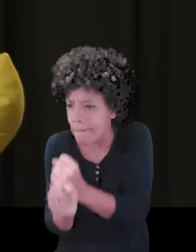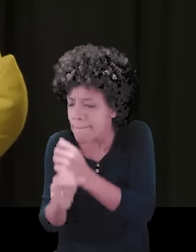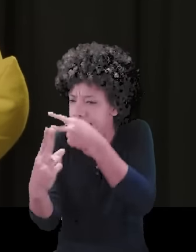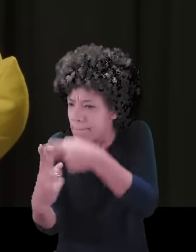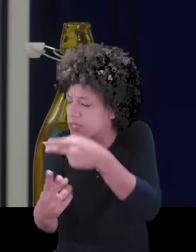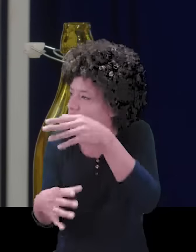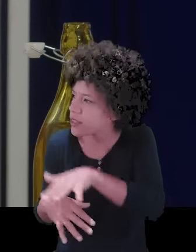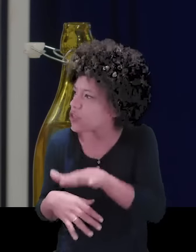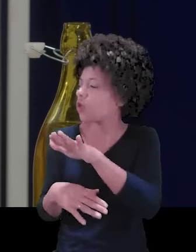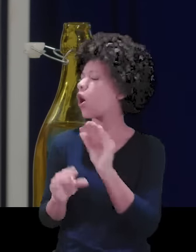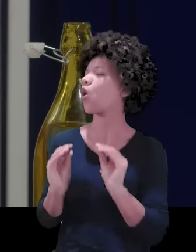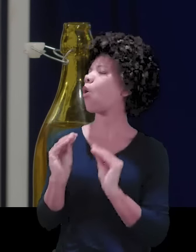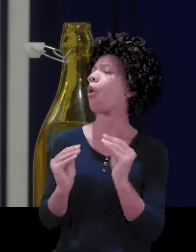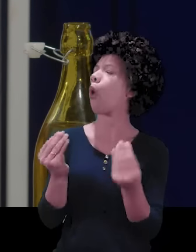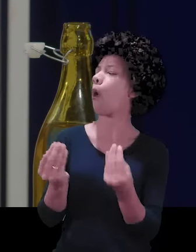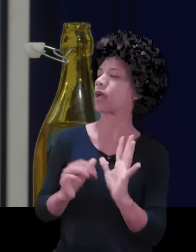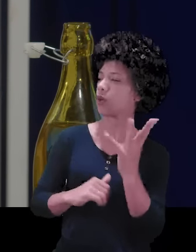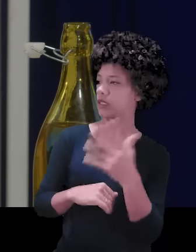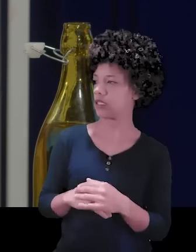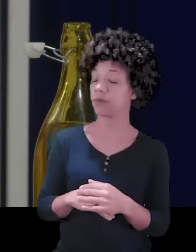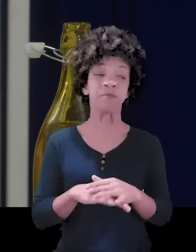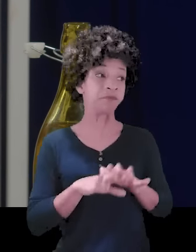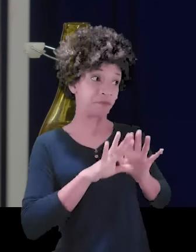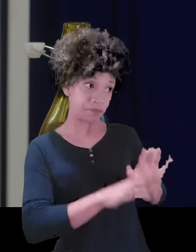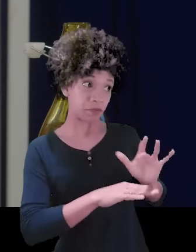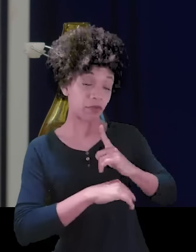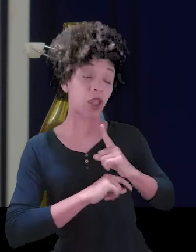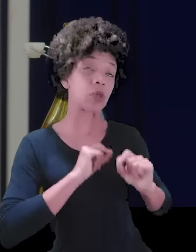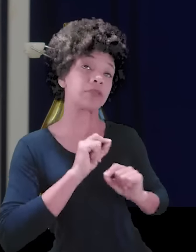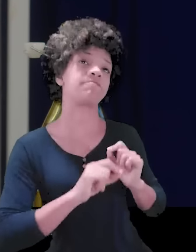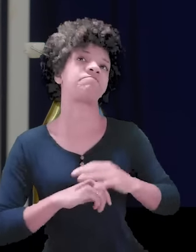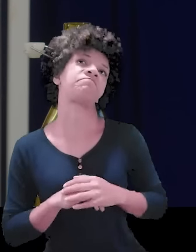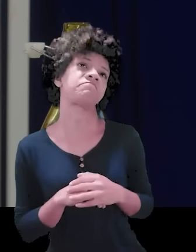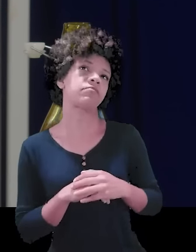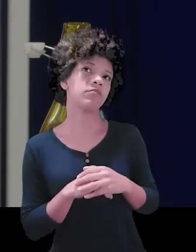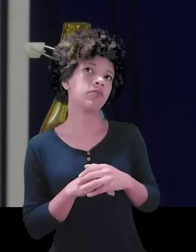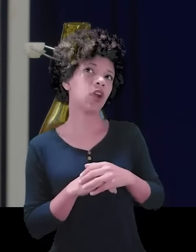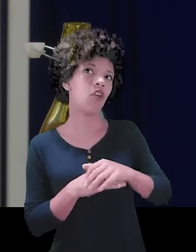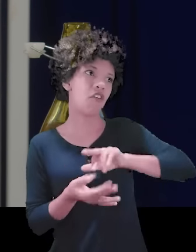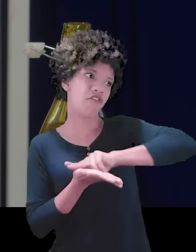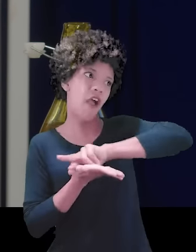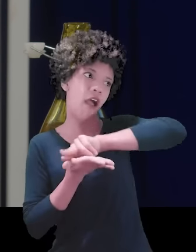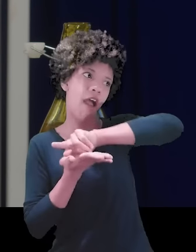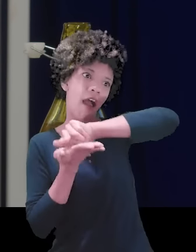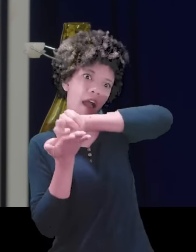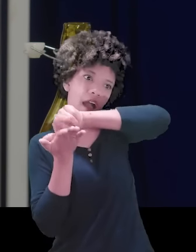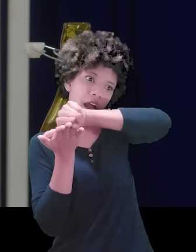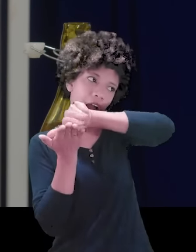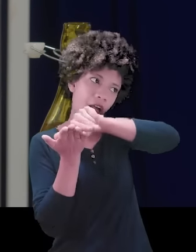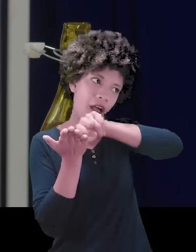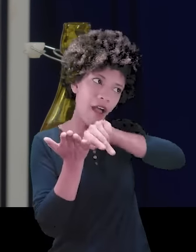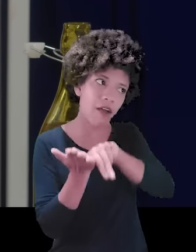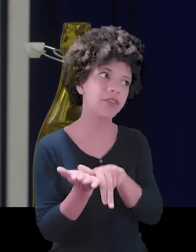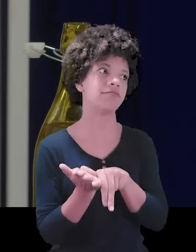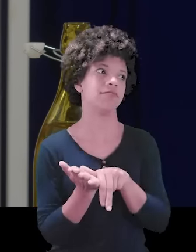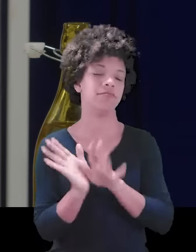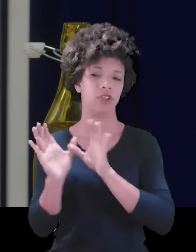lugar que que acontece é a gente está lidando com a protelação